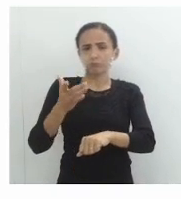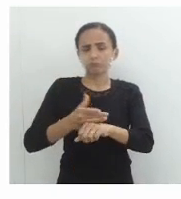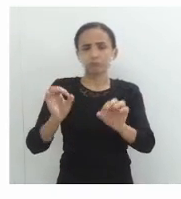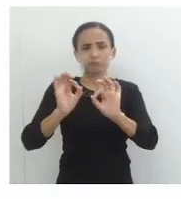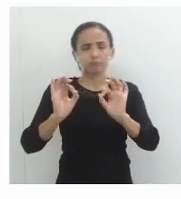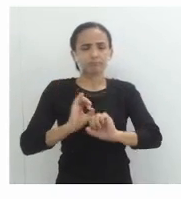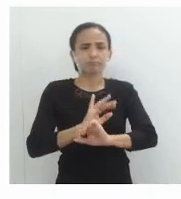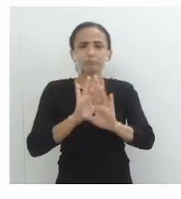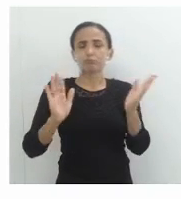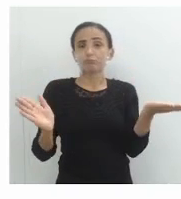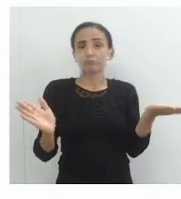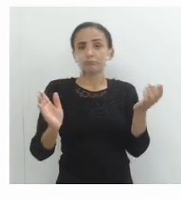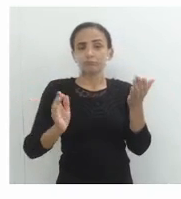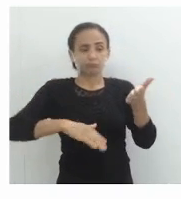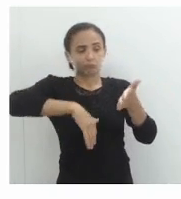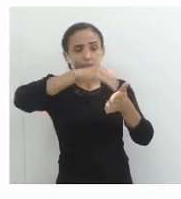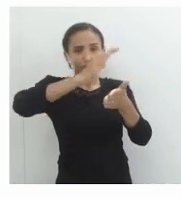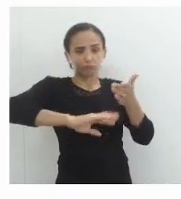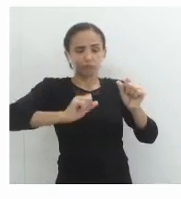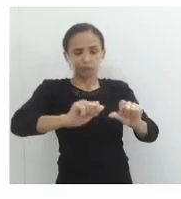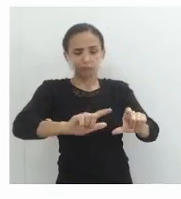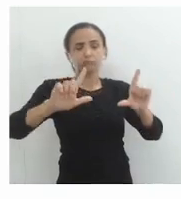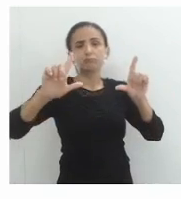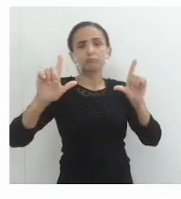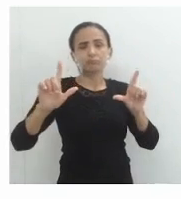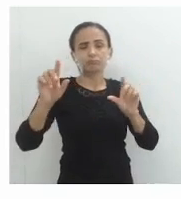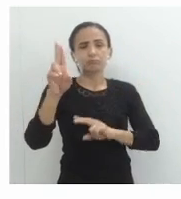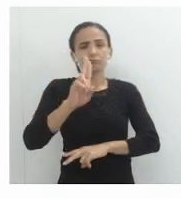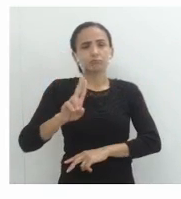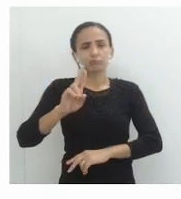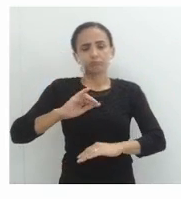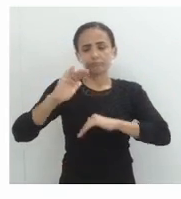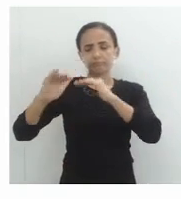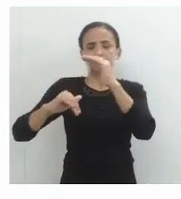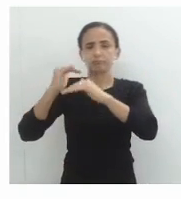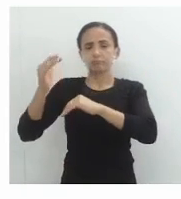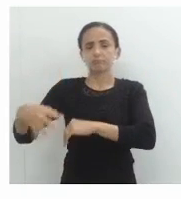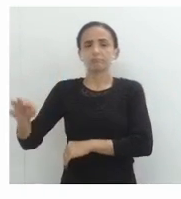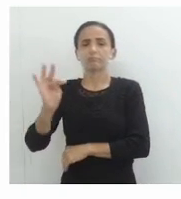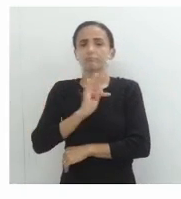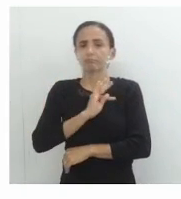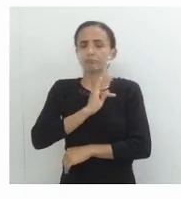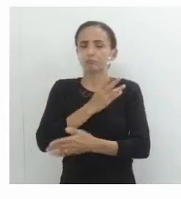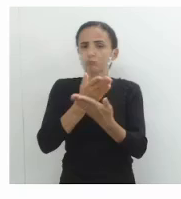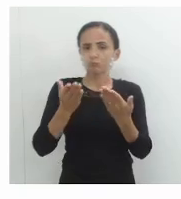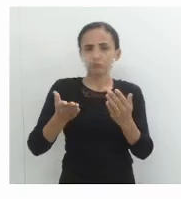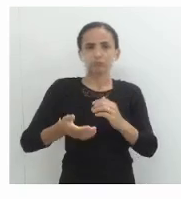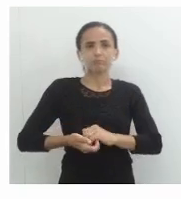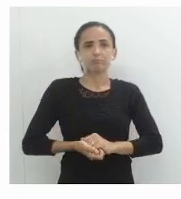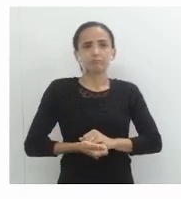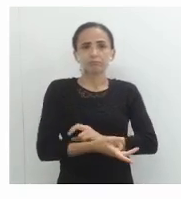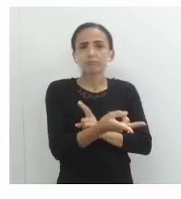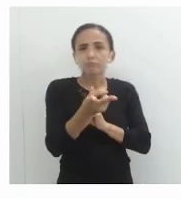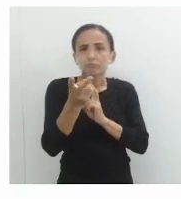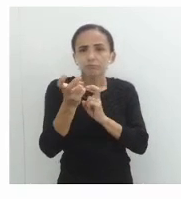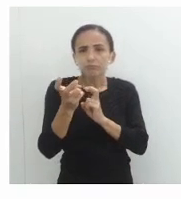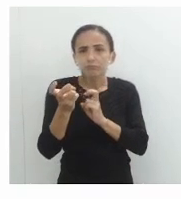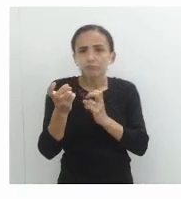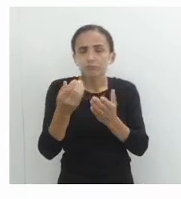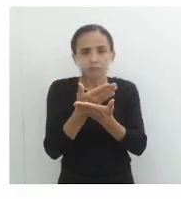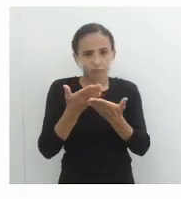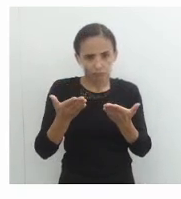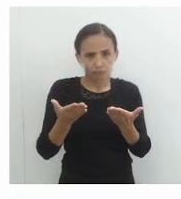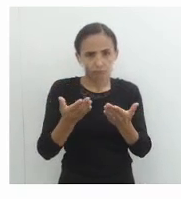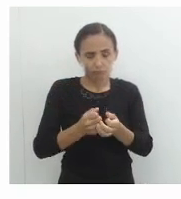transparência. Então, os desenhos foram o que mais usaram e desenvolveram essas técnicas. Tá? E aí também na imagem vocês